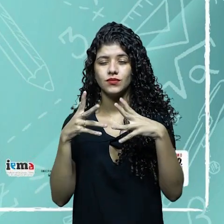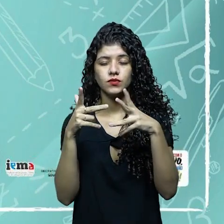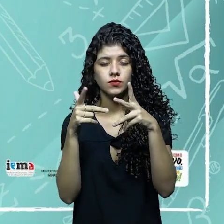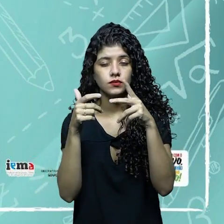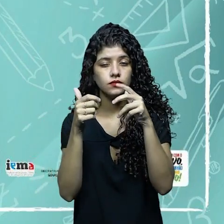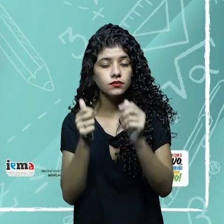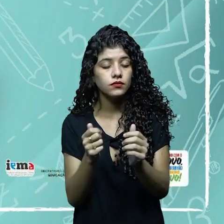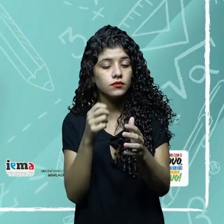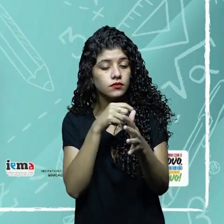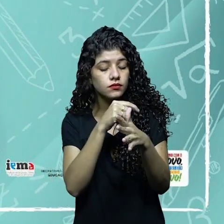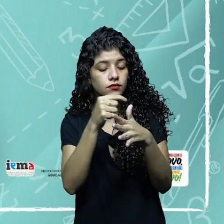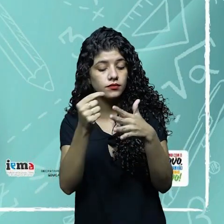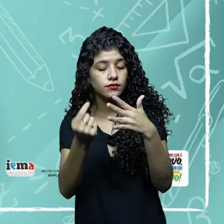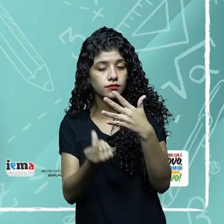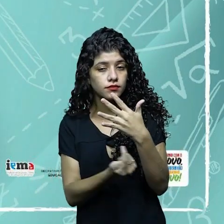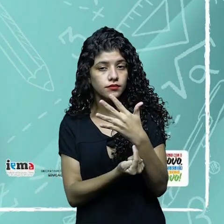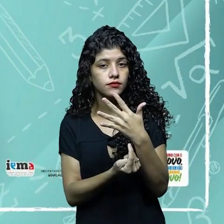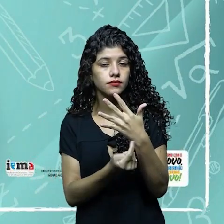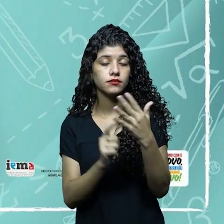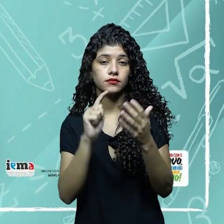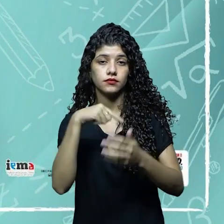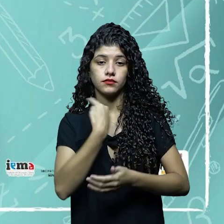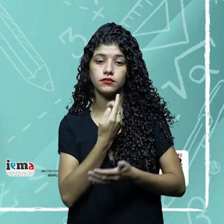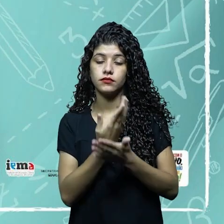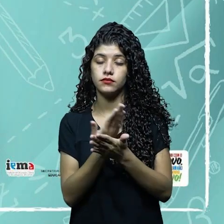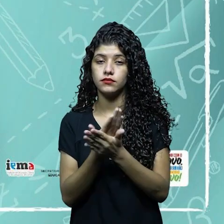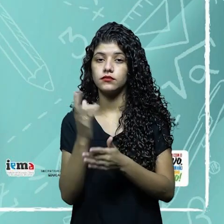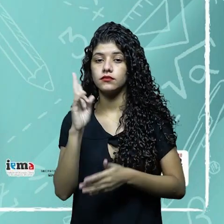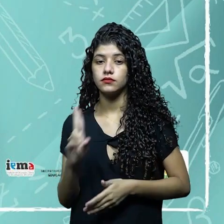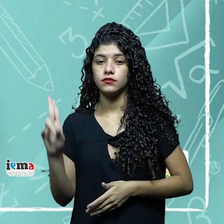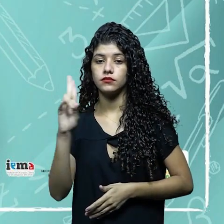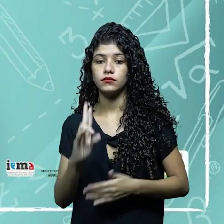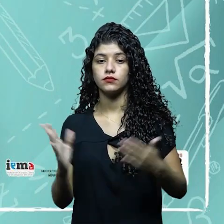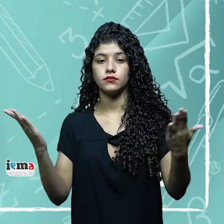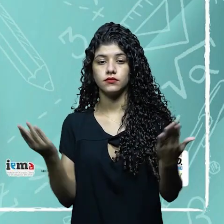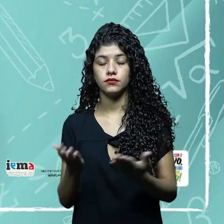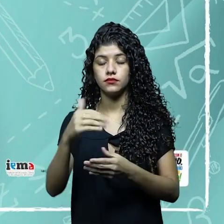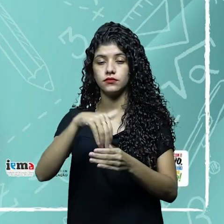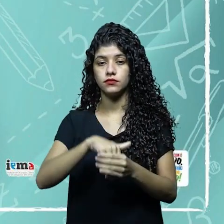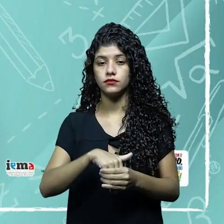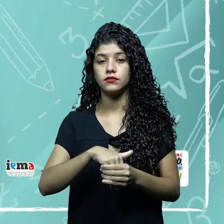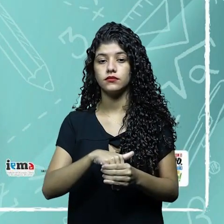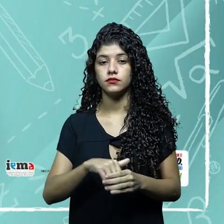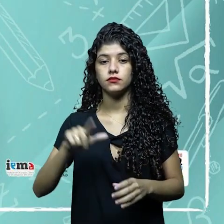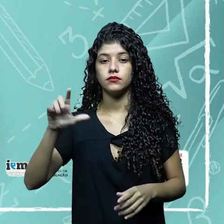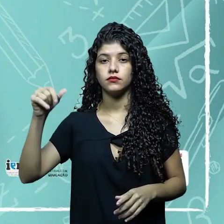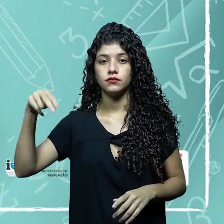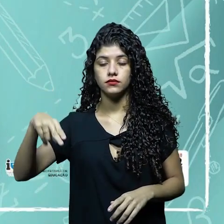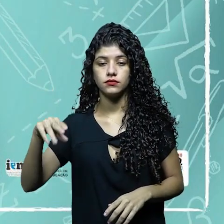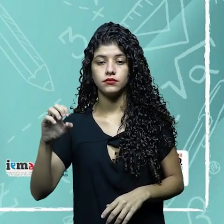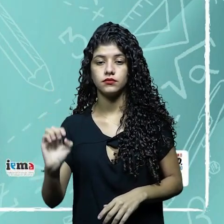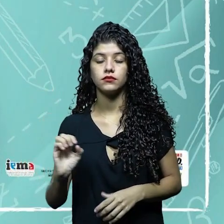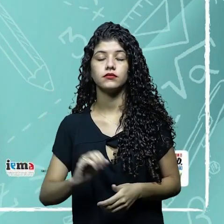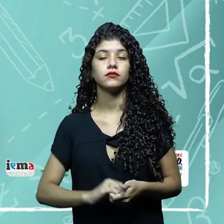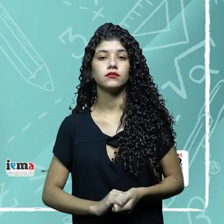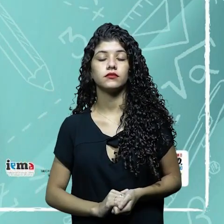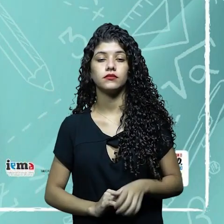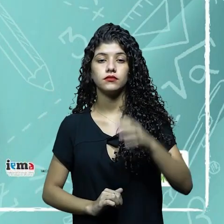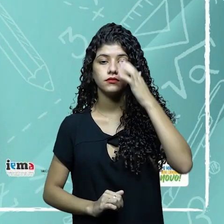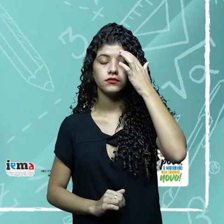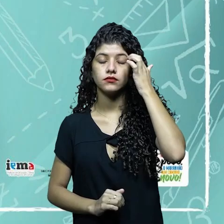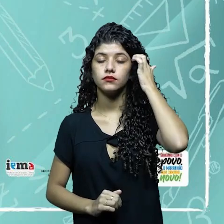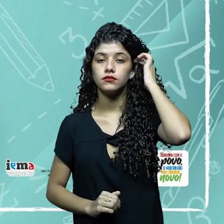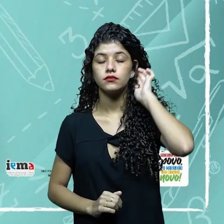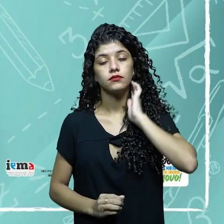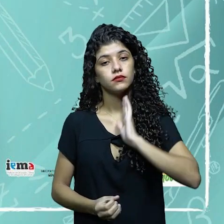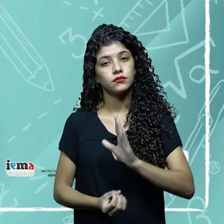verdade, todos esses comandos que nós trabalharemos nessa aula estão dentro desse menu padrão, né?